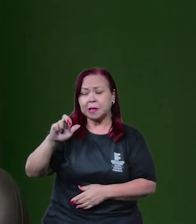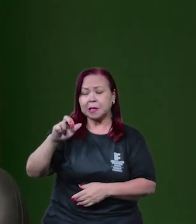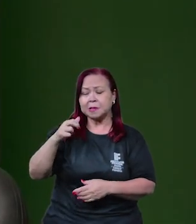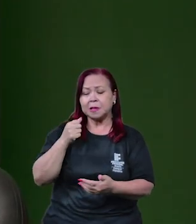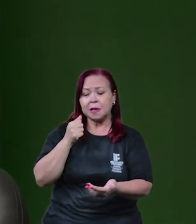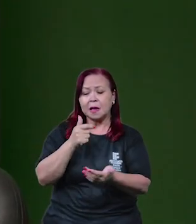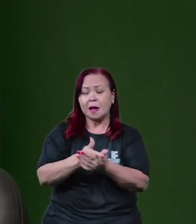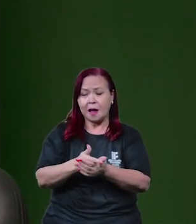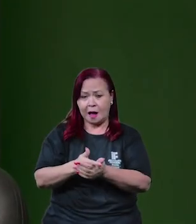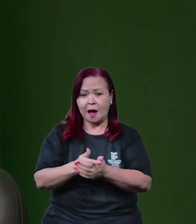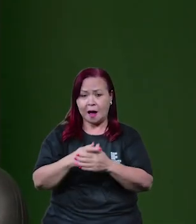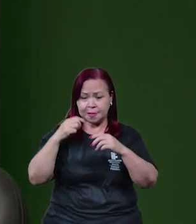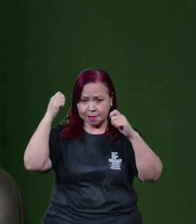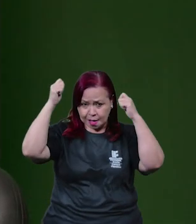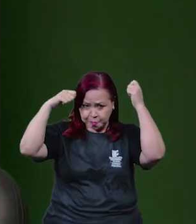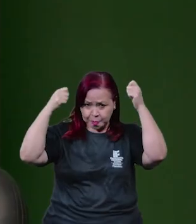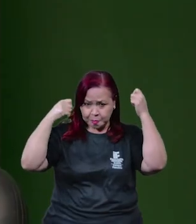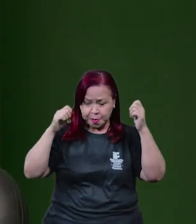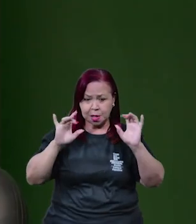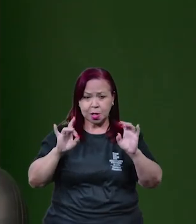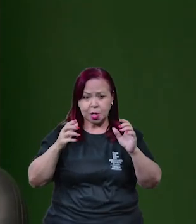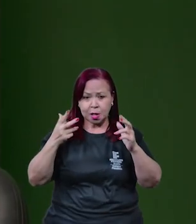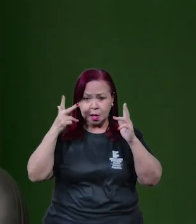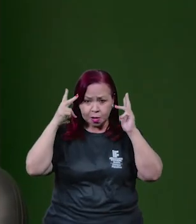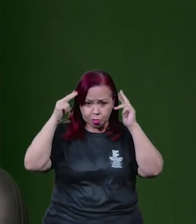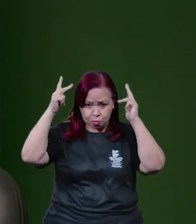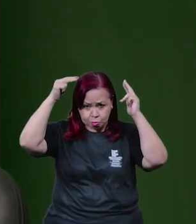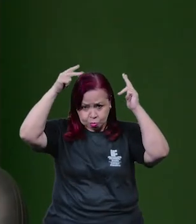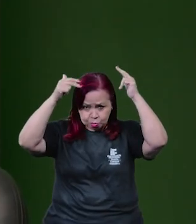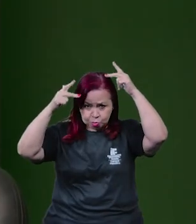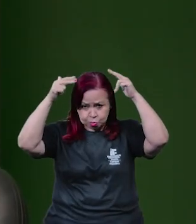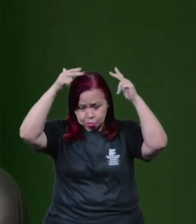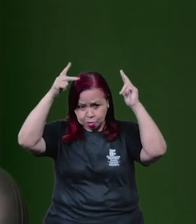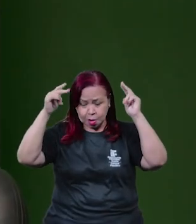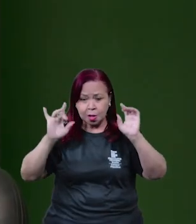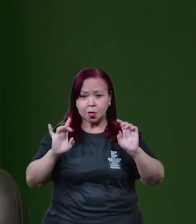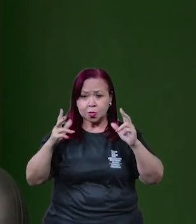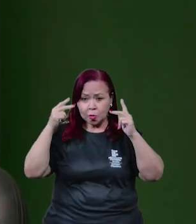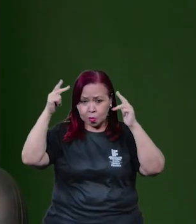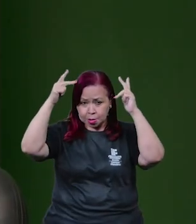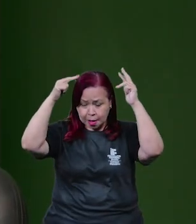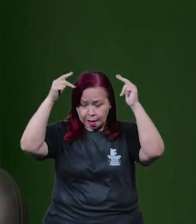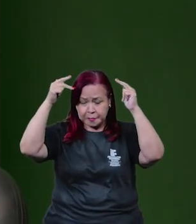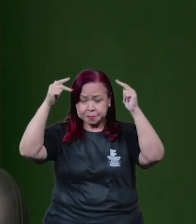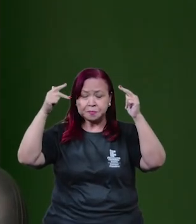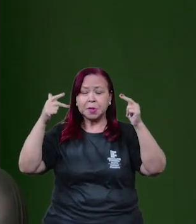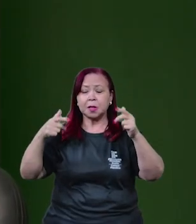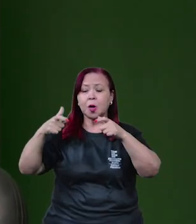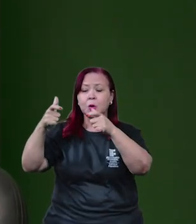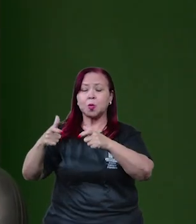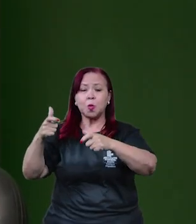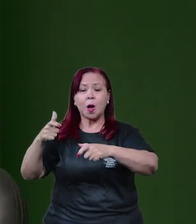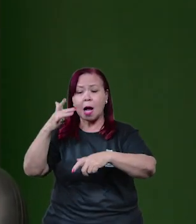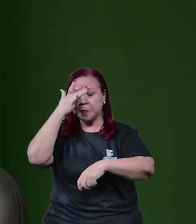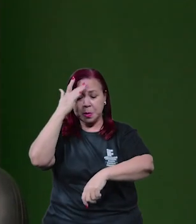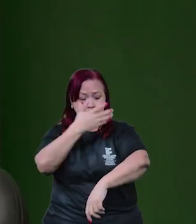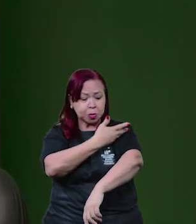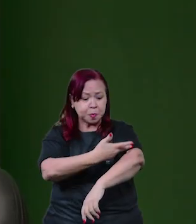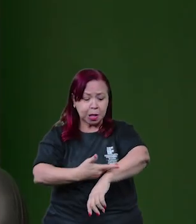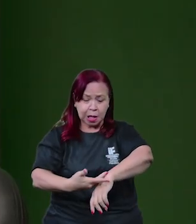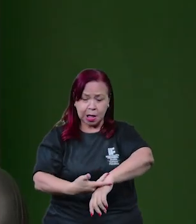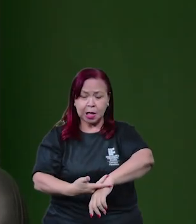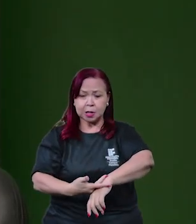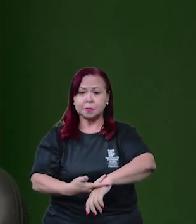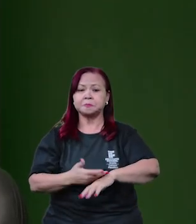pro barbeiro. Uhum. Inclusive, só cortava, na minha infância, predominantemente em barbearias brancas, assim. Já passei,